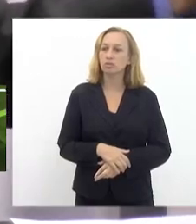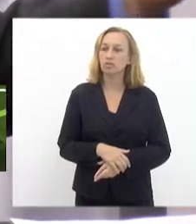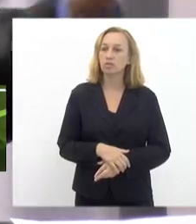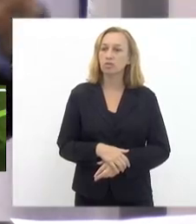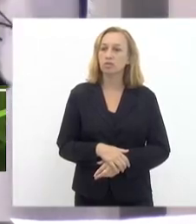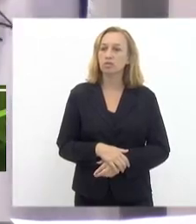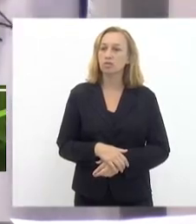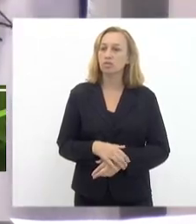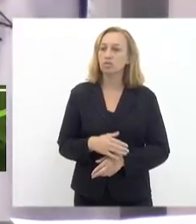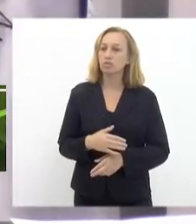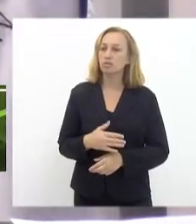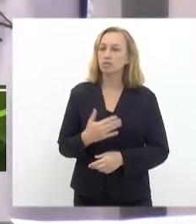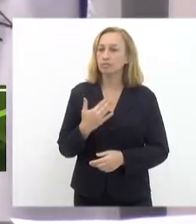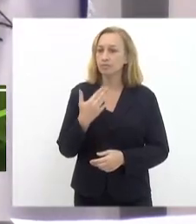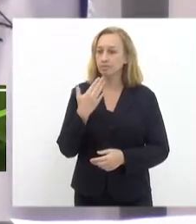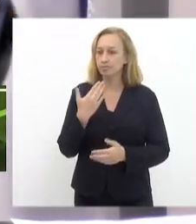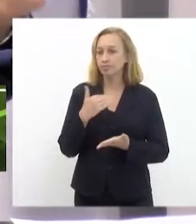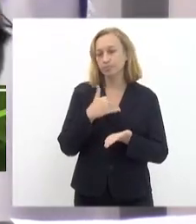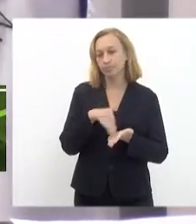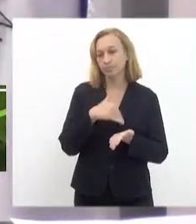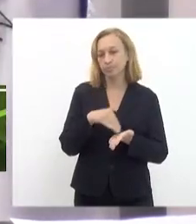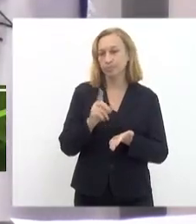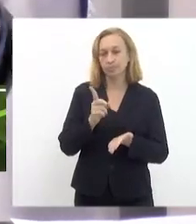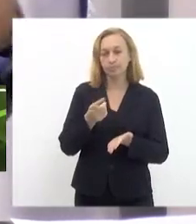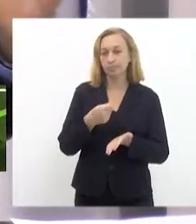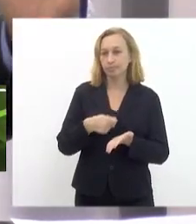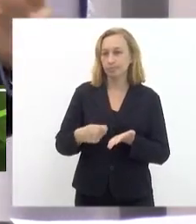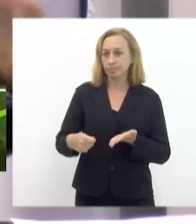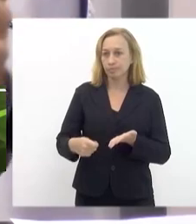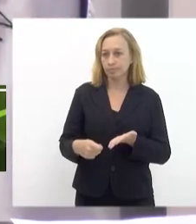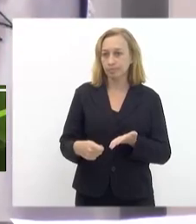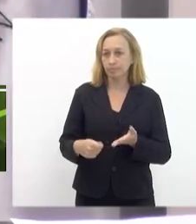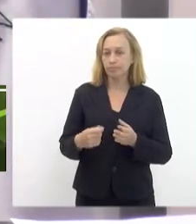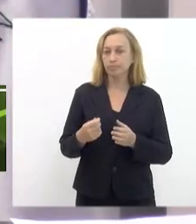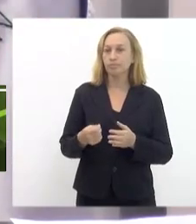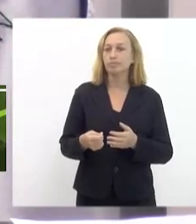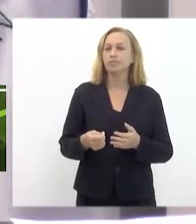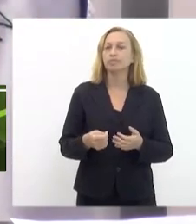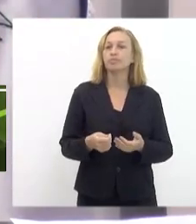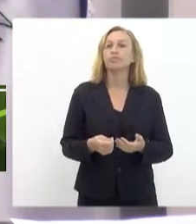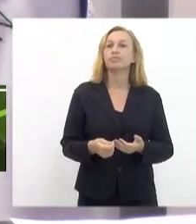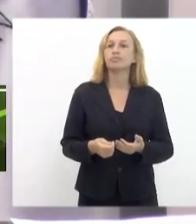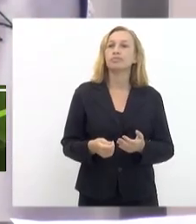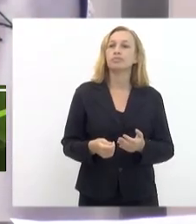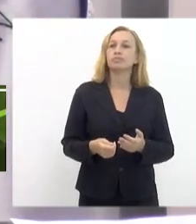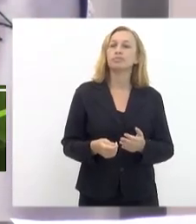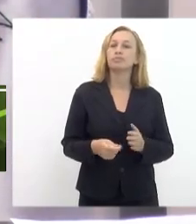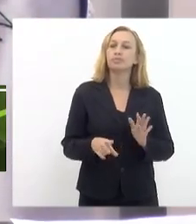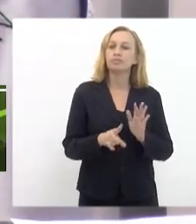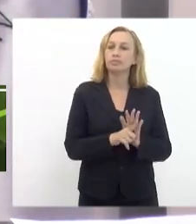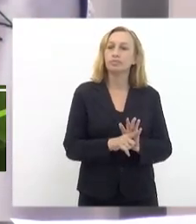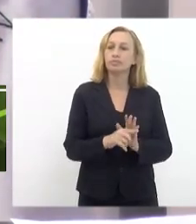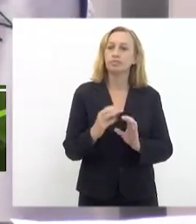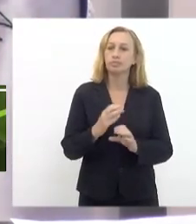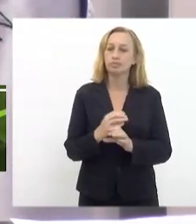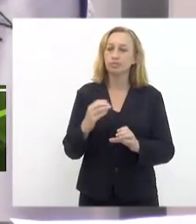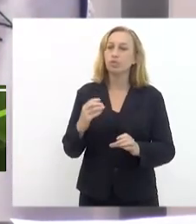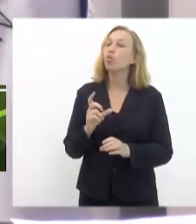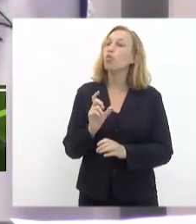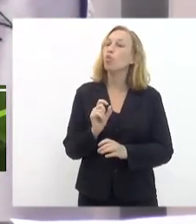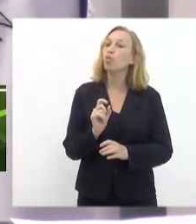critério do secretário porque isso não está escrito nos manuais de engenharia o que que ele conhece por que que